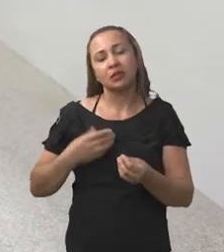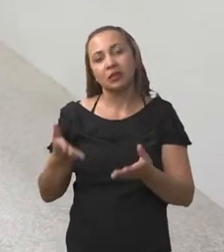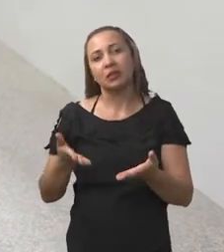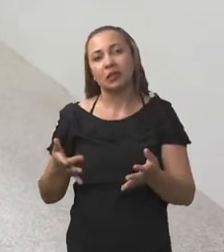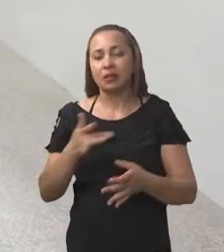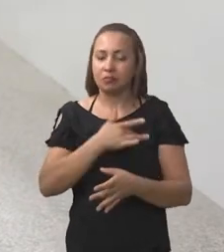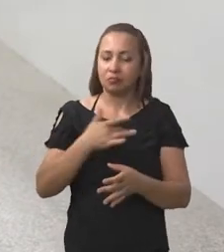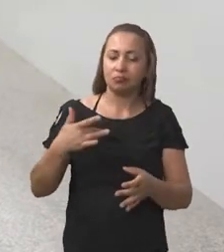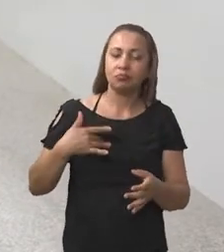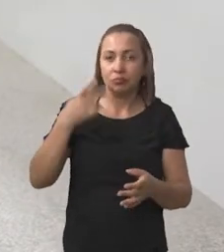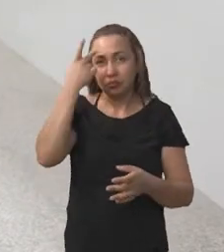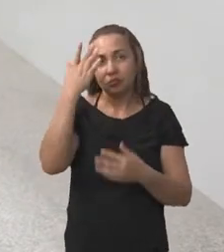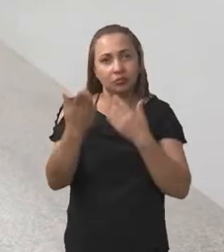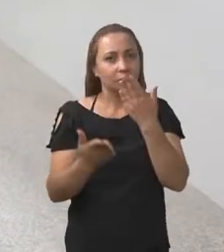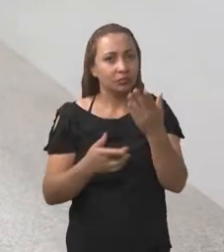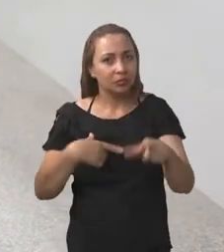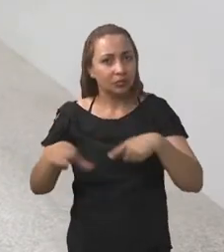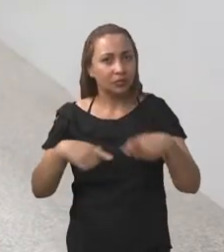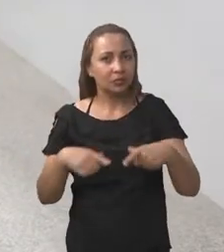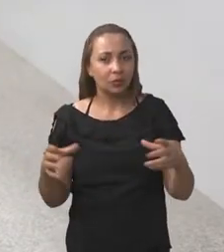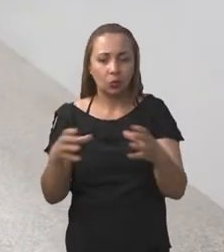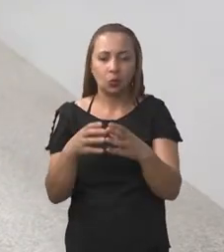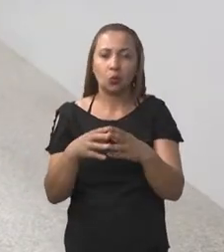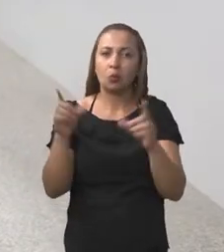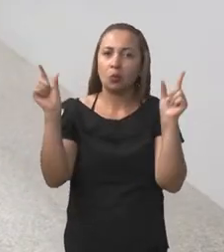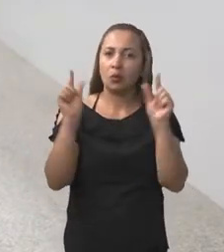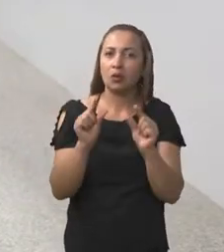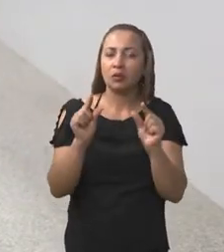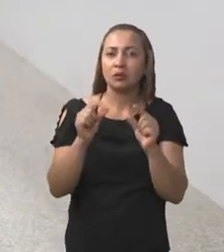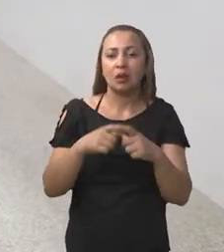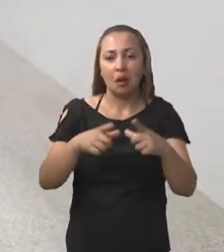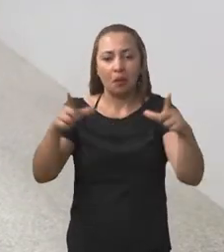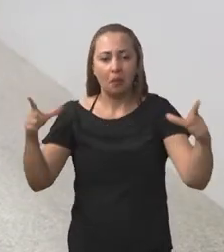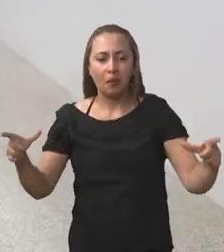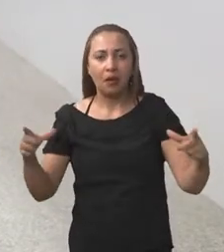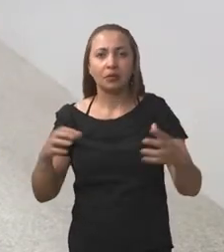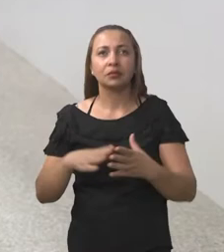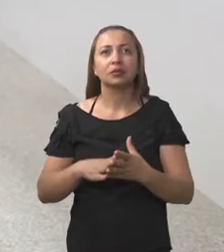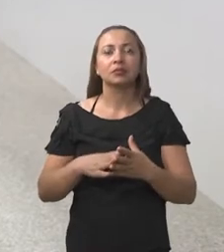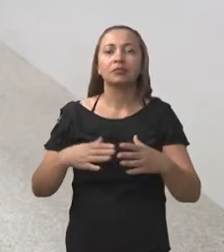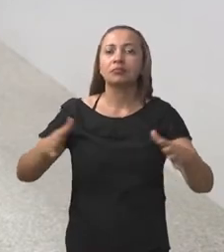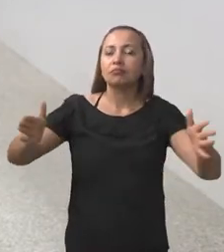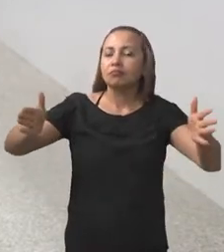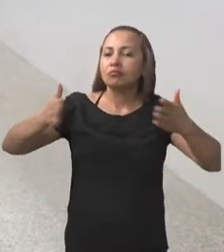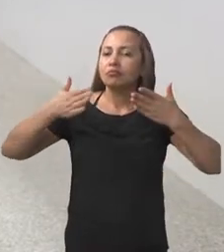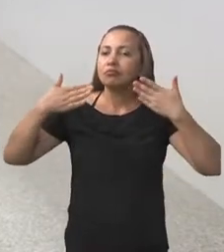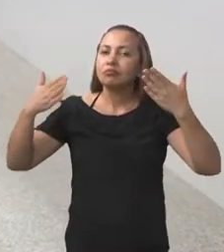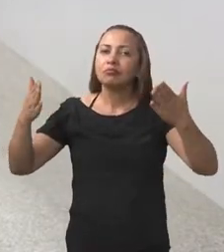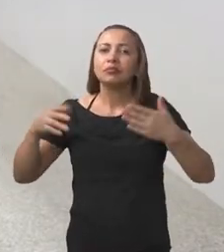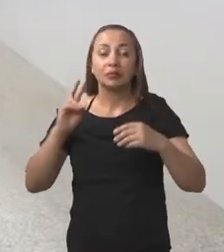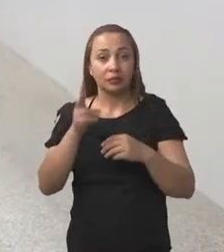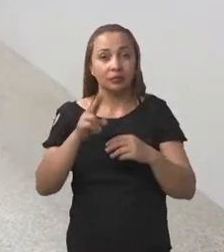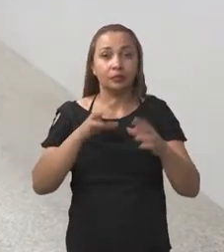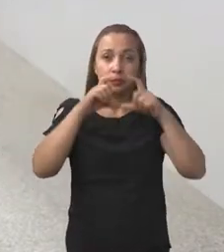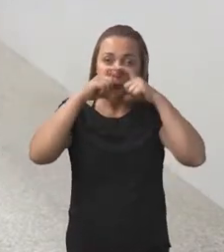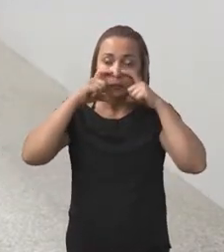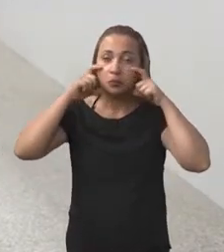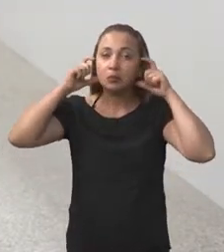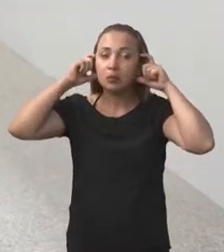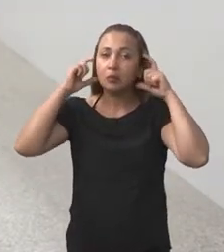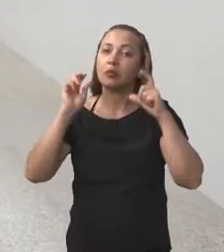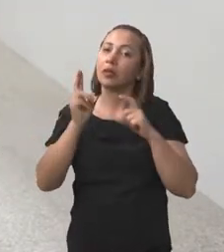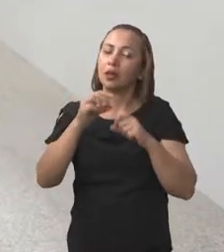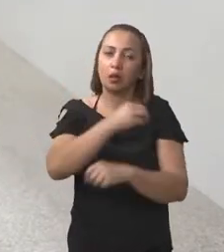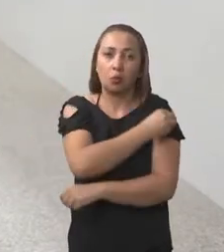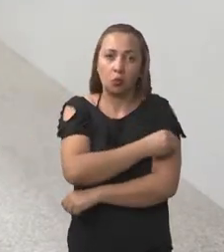questões sanitárias, de trabalhar com grupos pequenos, em ambientes grandes, arejados, sempre usando máscara, o